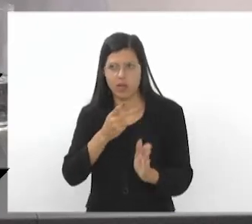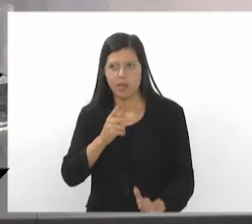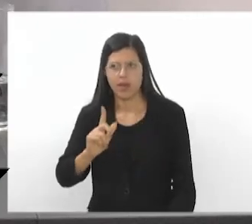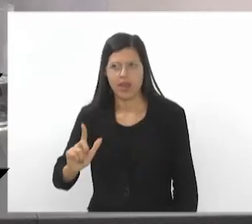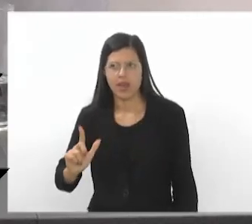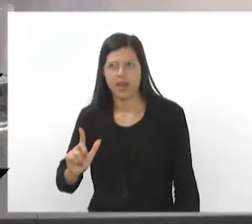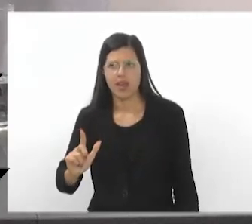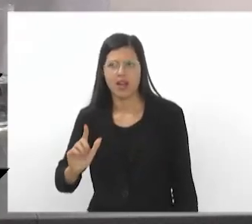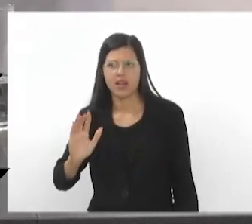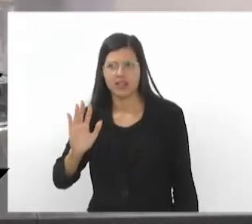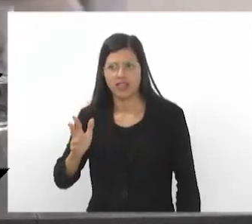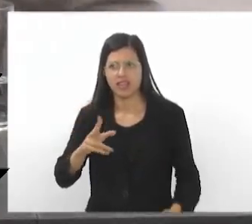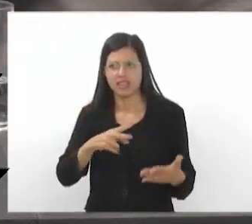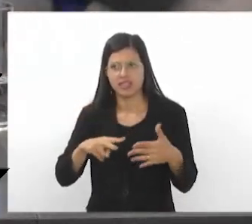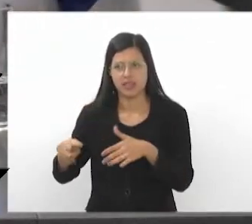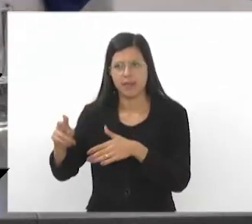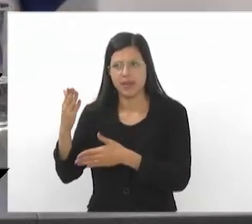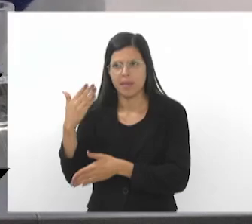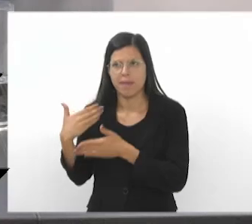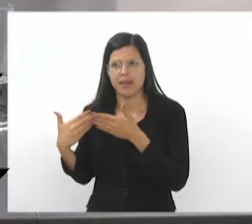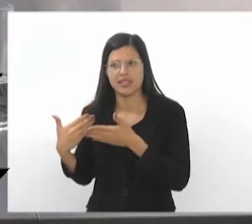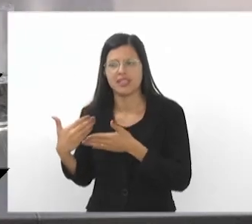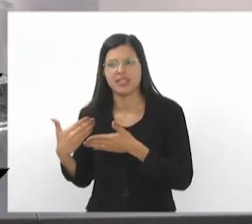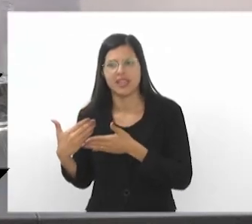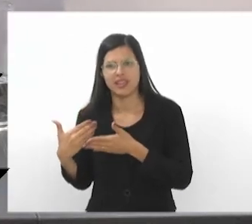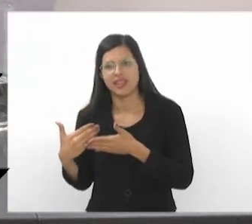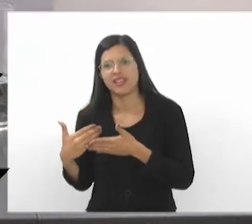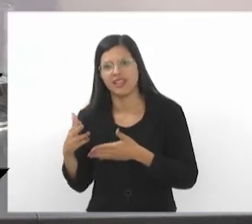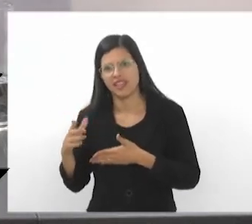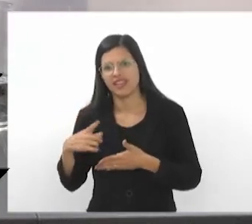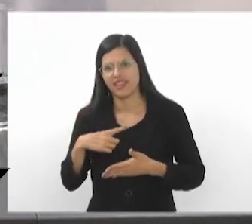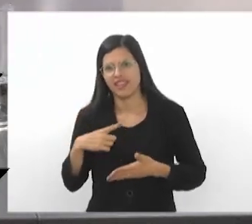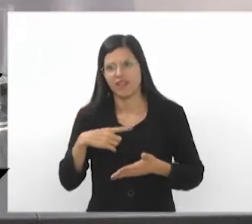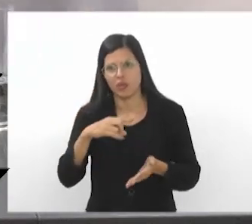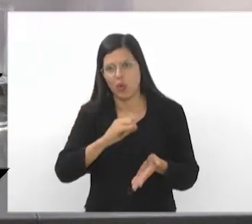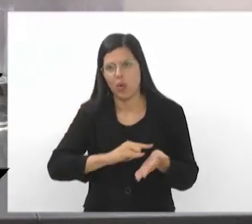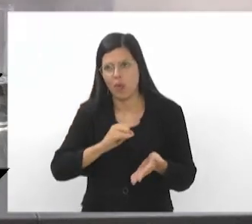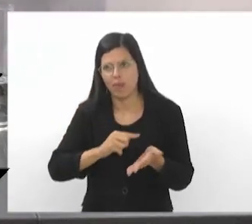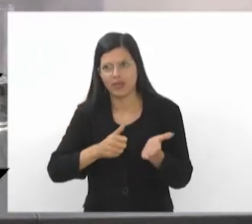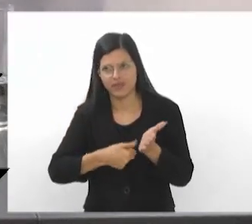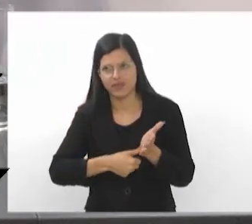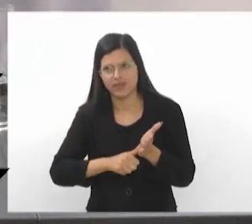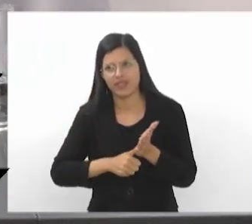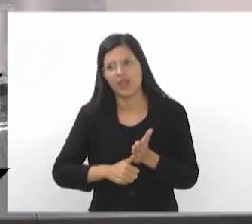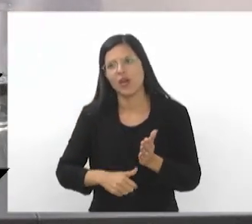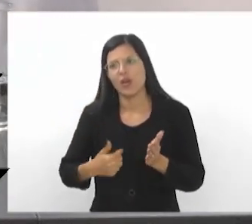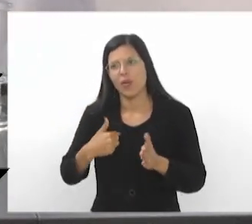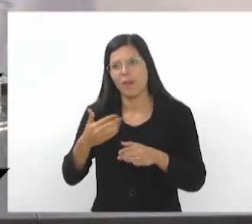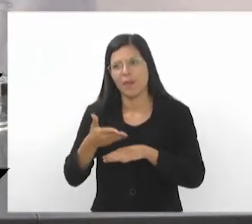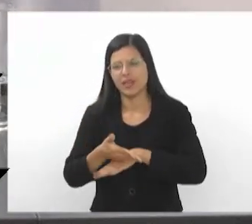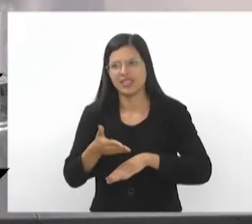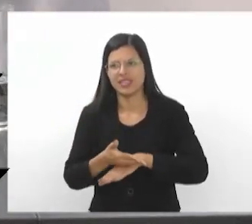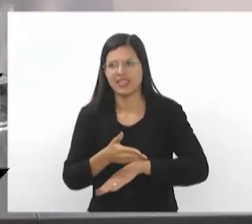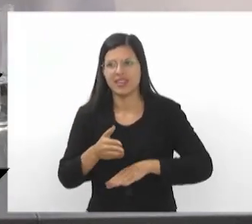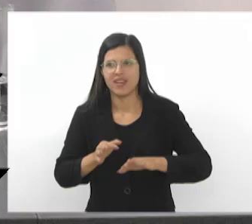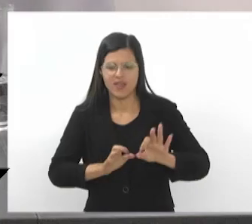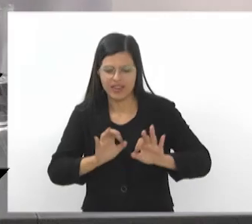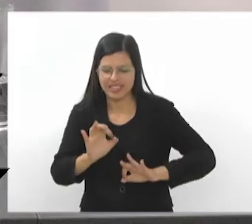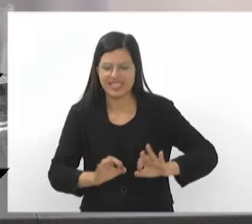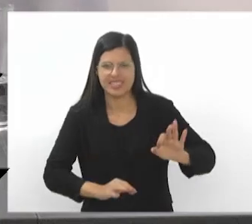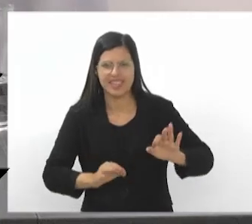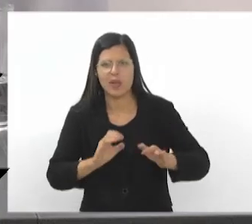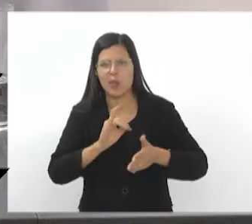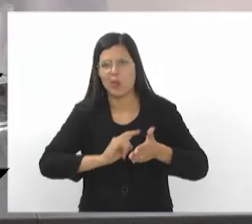filiação semana passada do presidente Altineu, eu participei de alguma forma, ainda que seja na elaboração do documento e na coleta